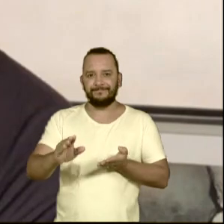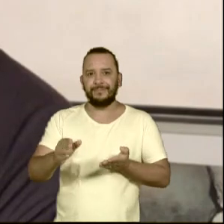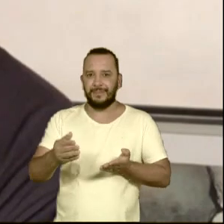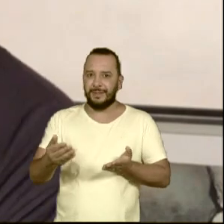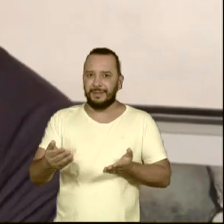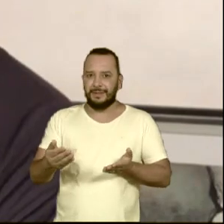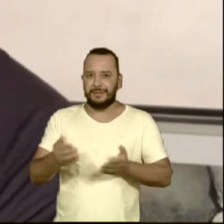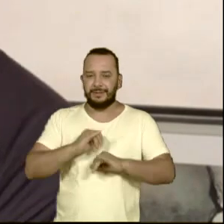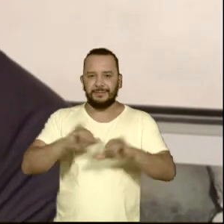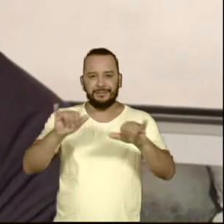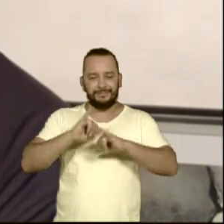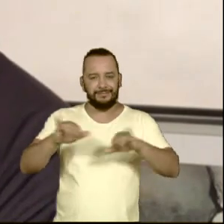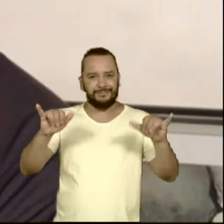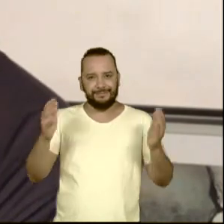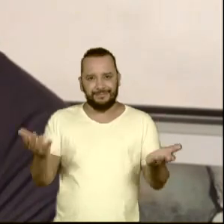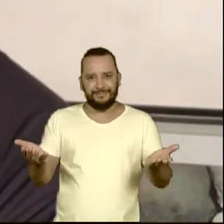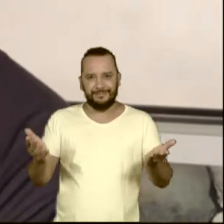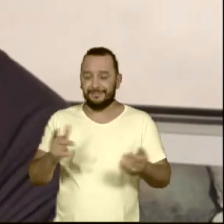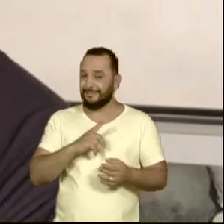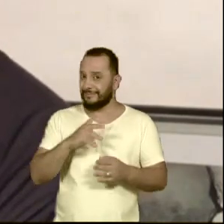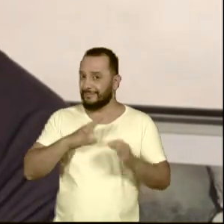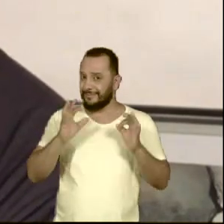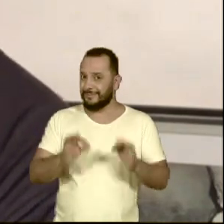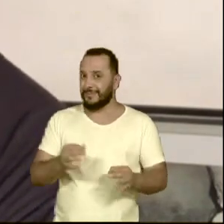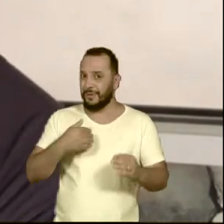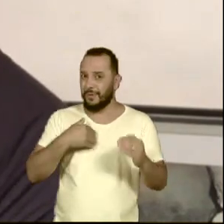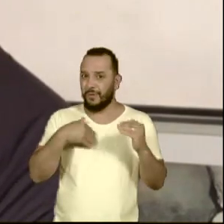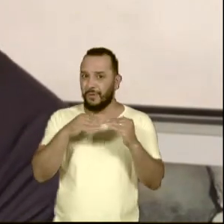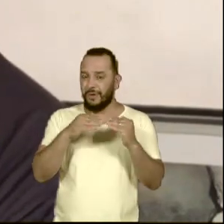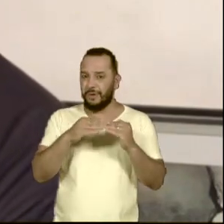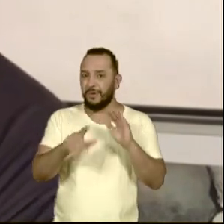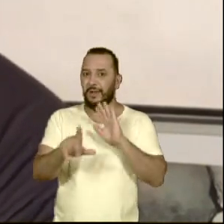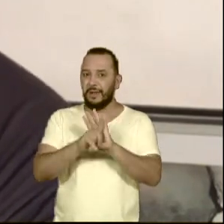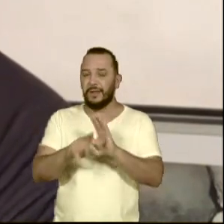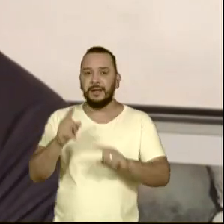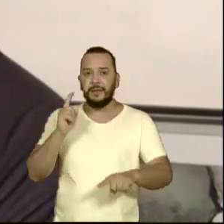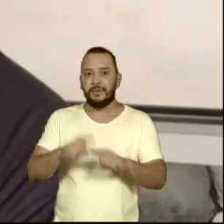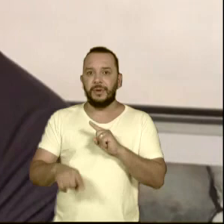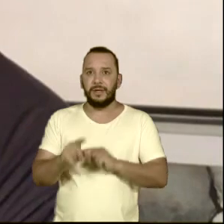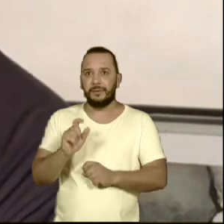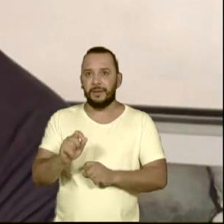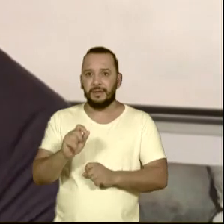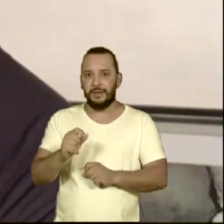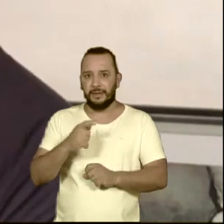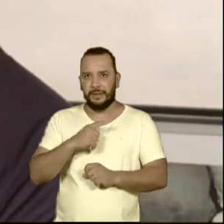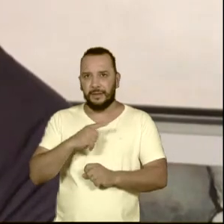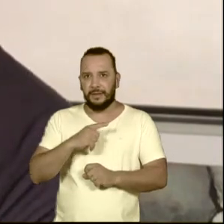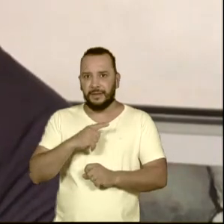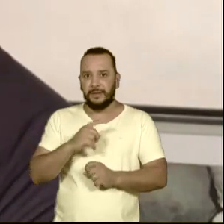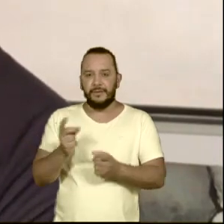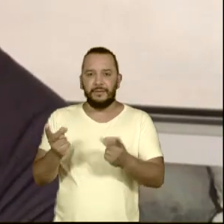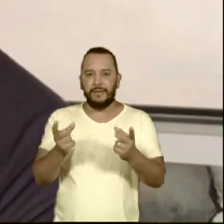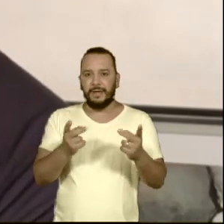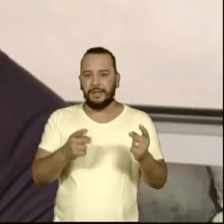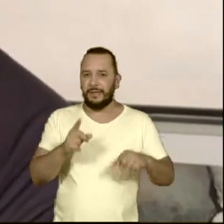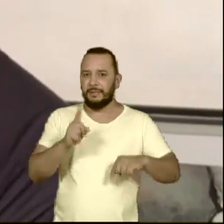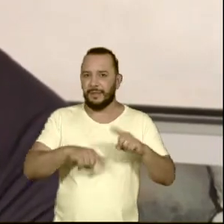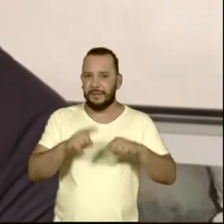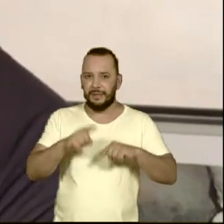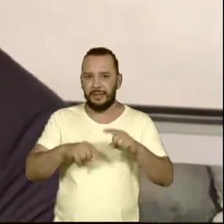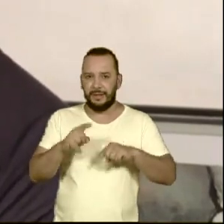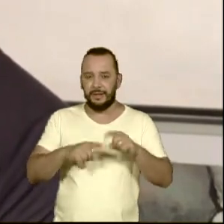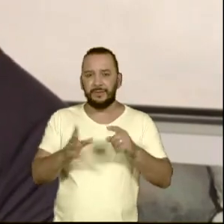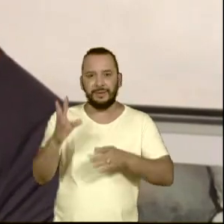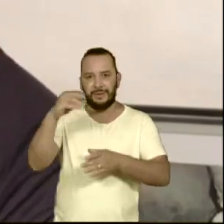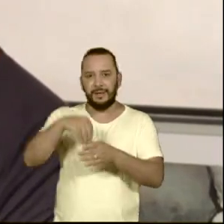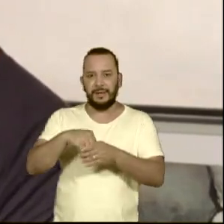Com toda razão, eu concordo com a lei que proíbe merchandising e venda de produtos dentro de